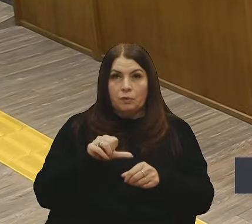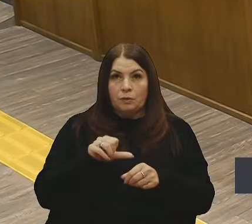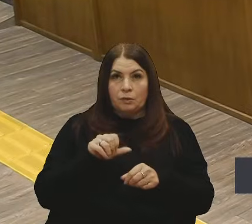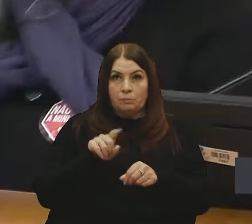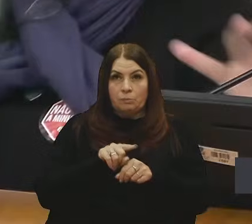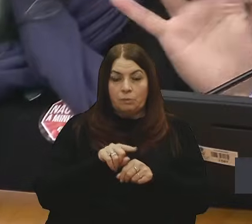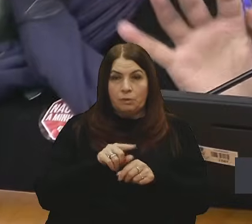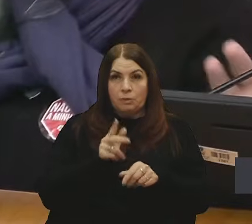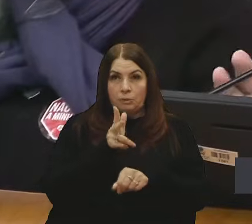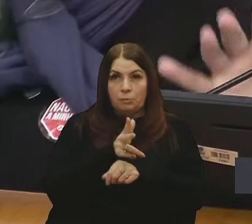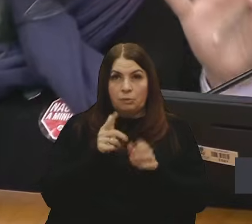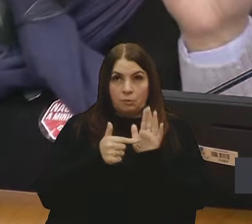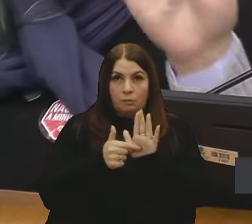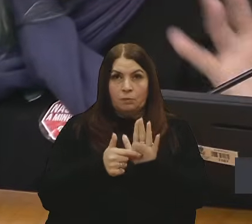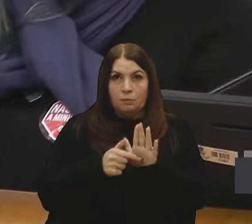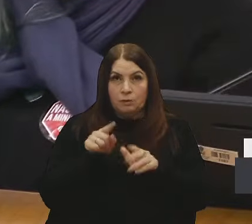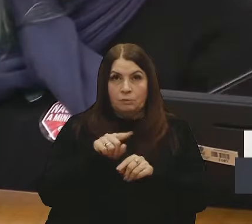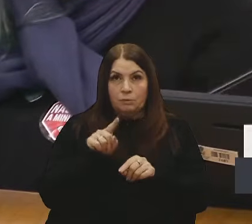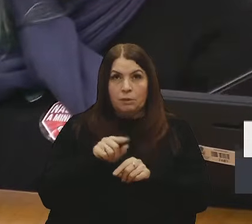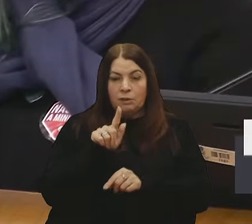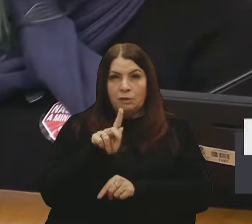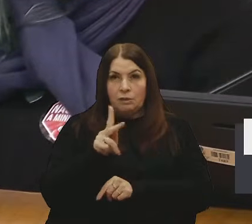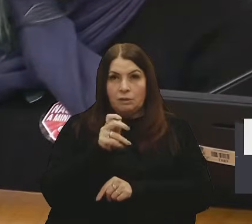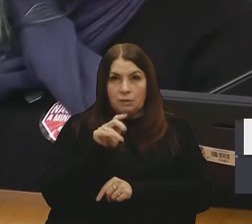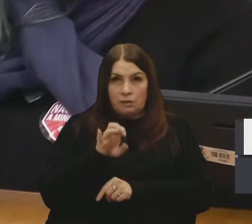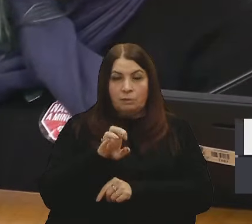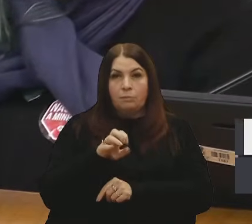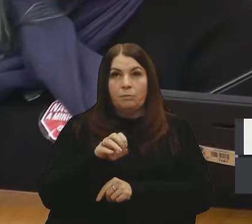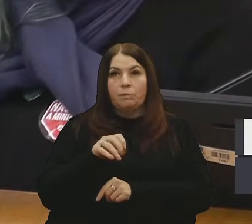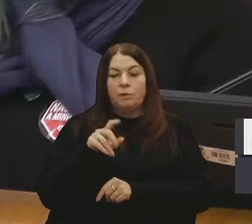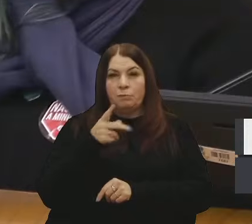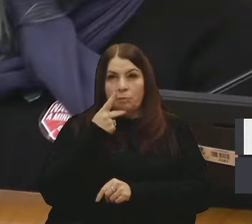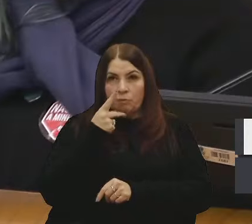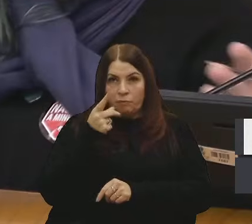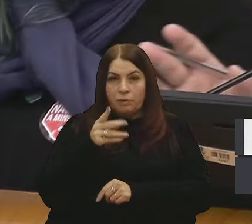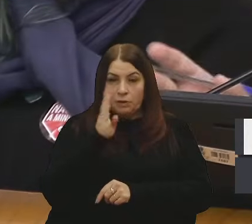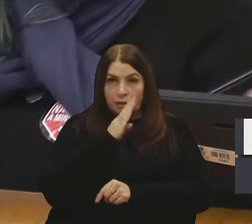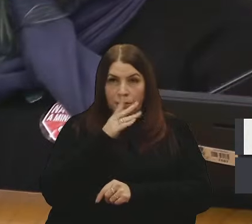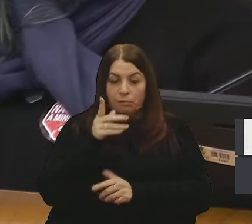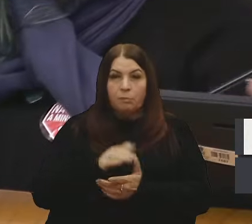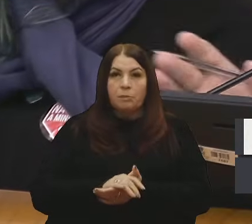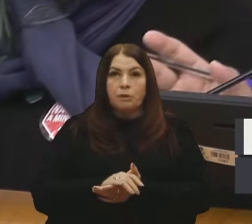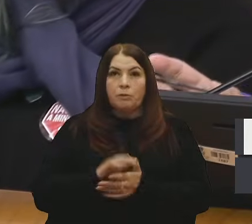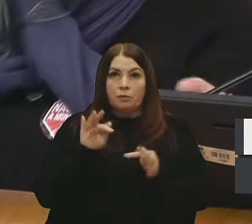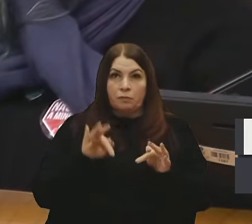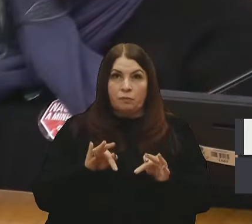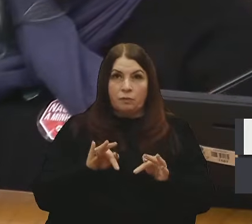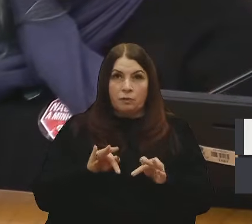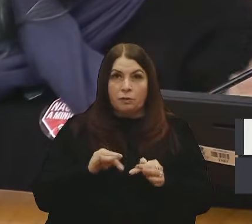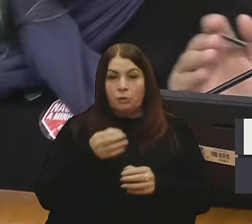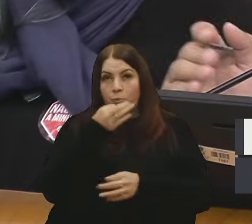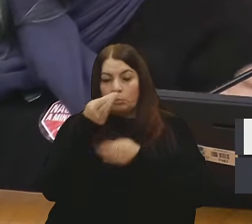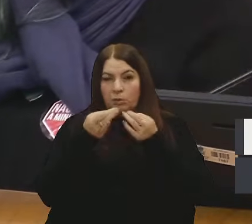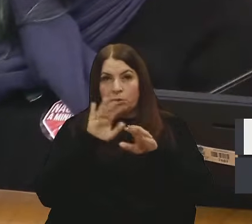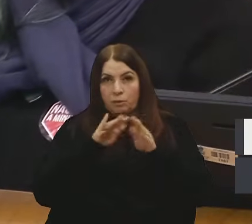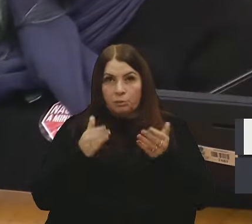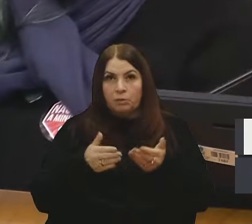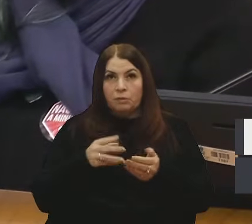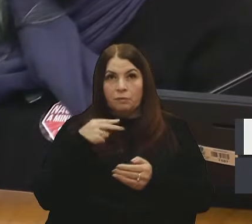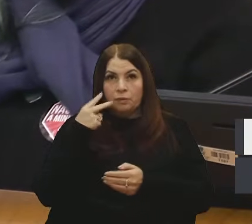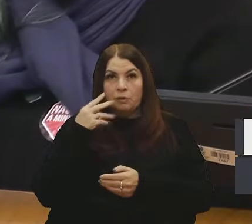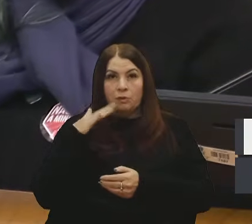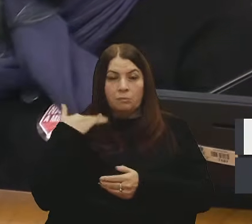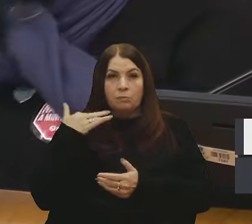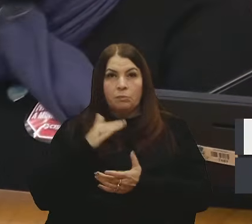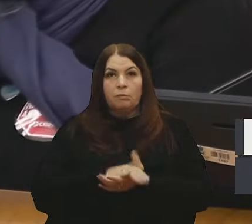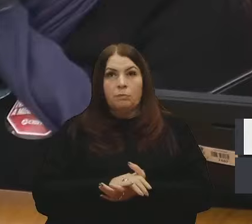da transmissão. Posteriormente temos o Guilherme e o Gabriel. A gente faz uma fala rápida de finalização e algum comentário da mesa e a vereadora Andressa